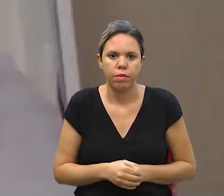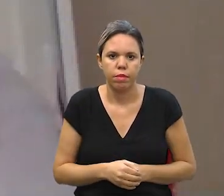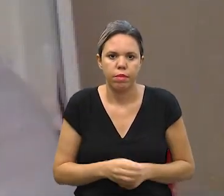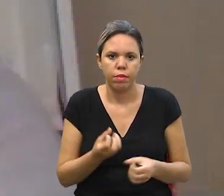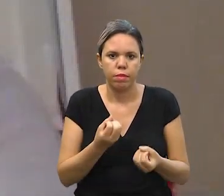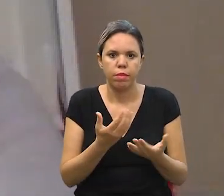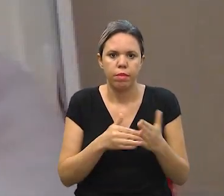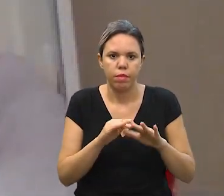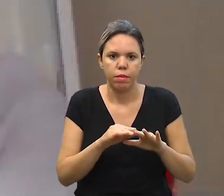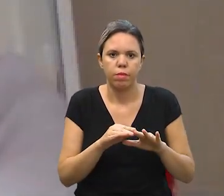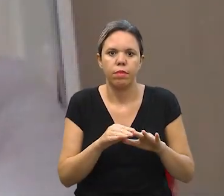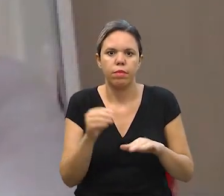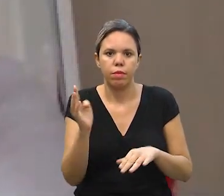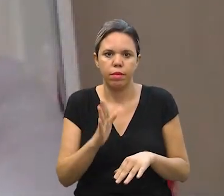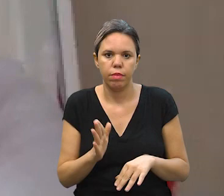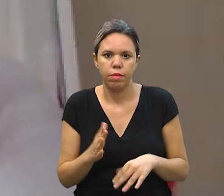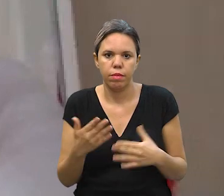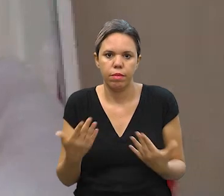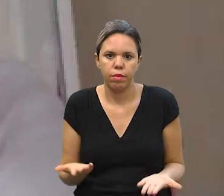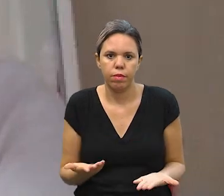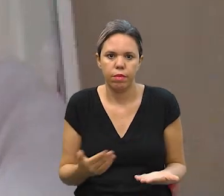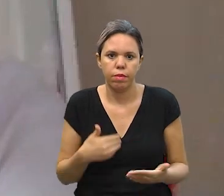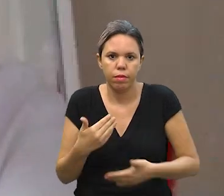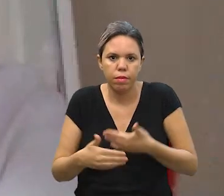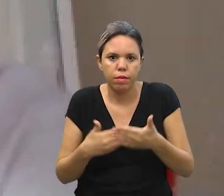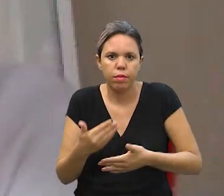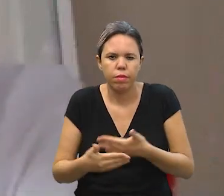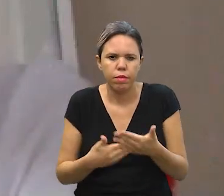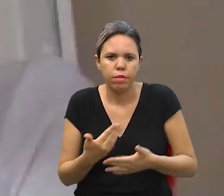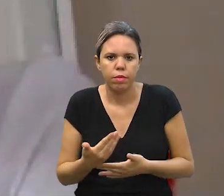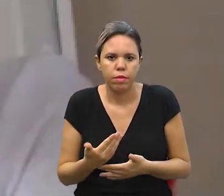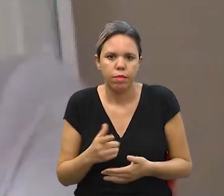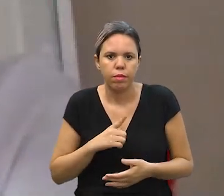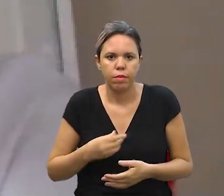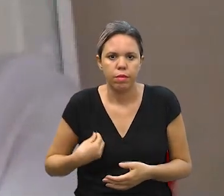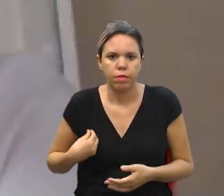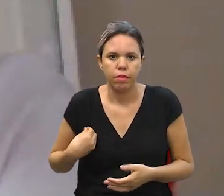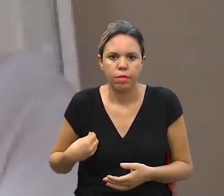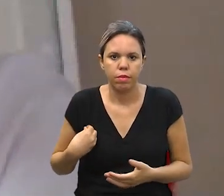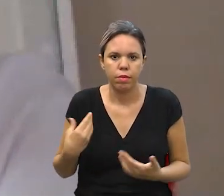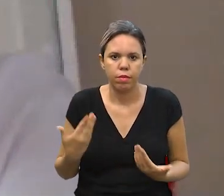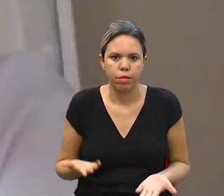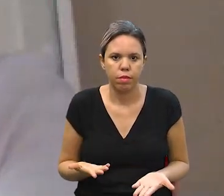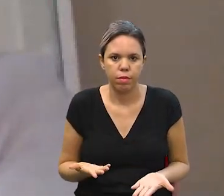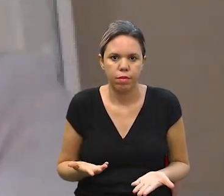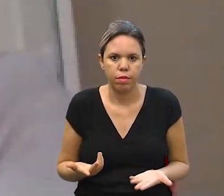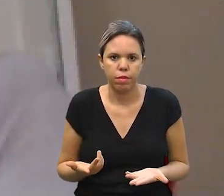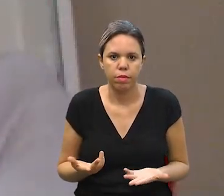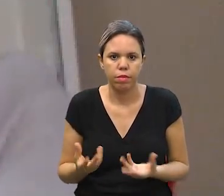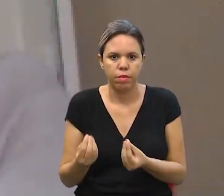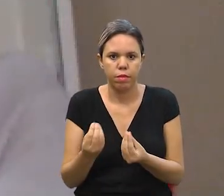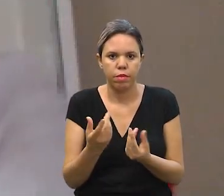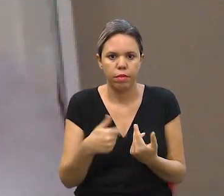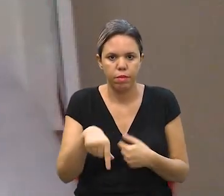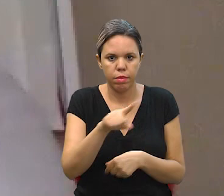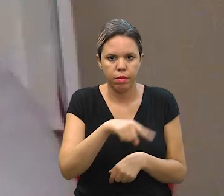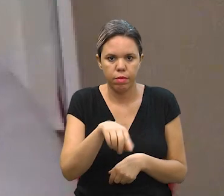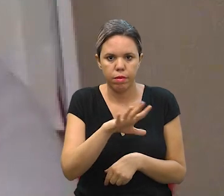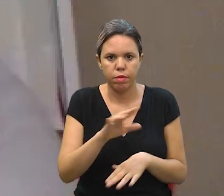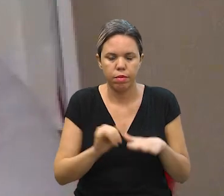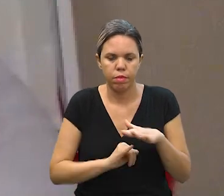nas escolas brasileiras. Ultimamente, inclusive, ela esteve, como muitas